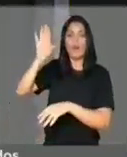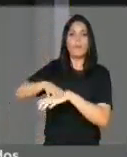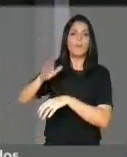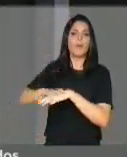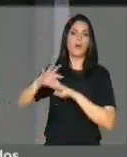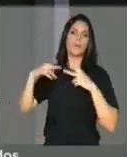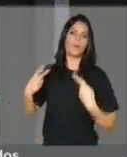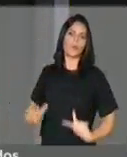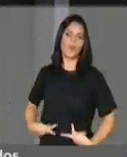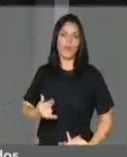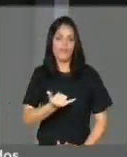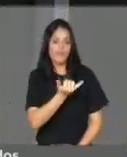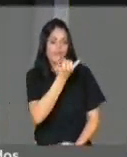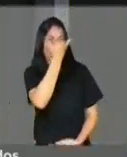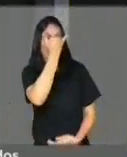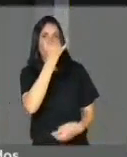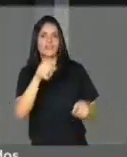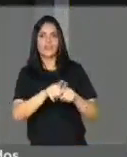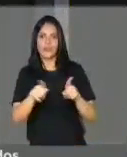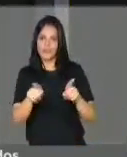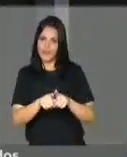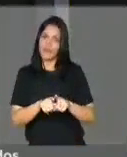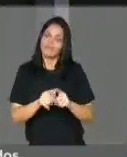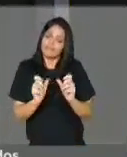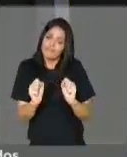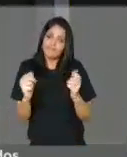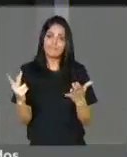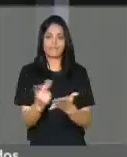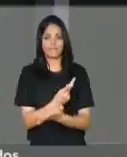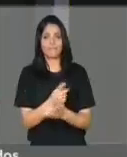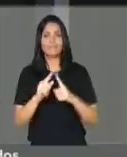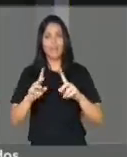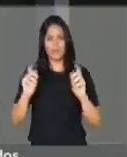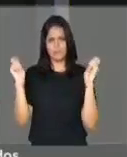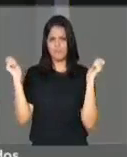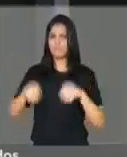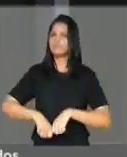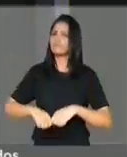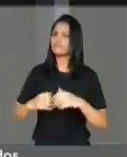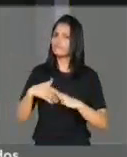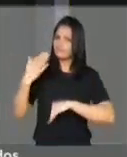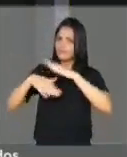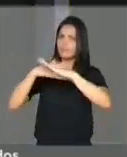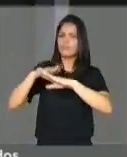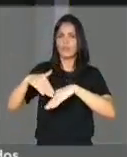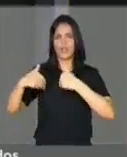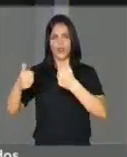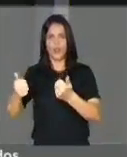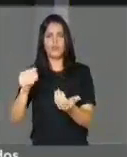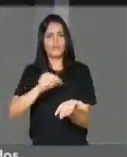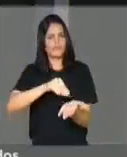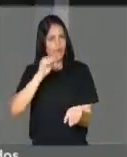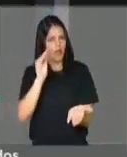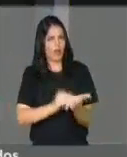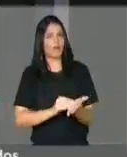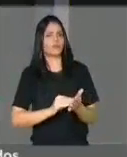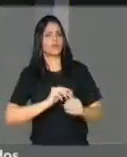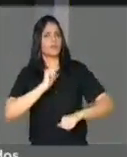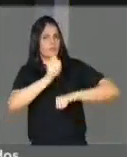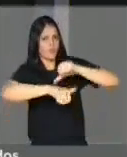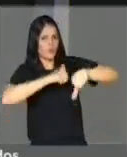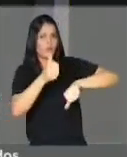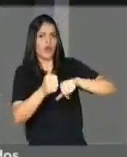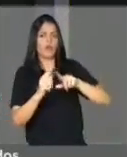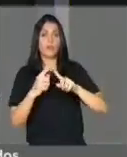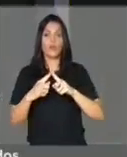não raro tem a sua parcela de culpa. Mas é possível avançar, e ainda temos muito a avançar no Brasil, fazendo